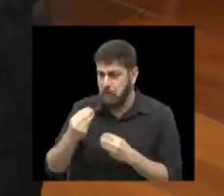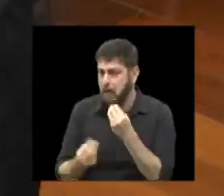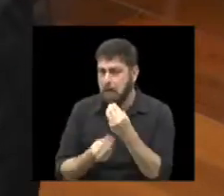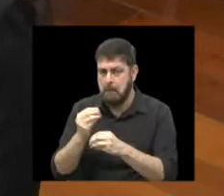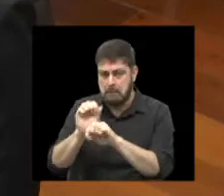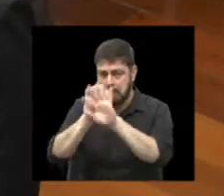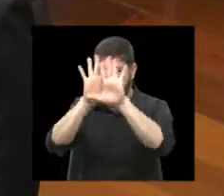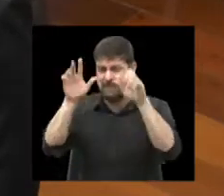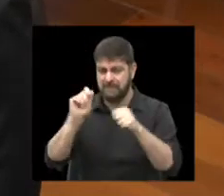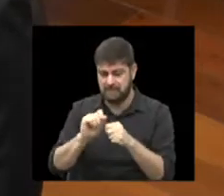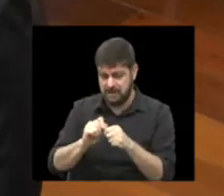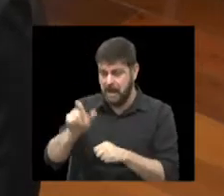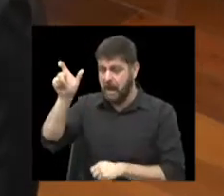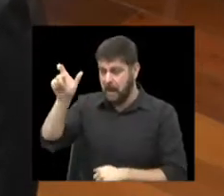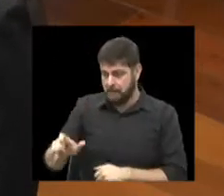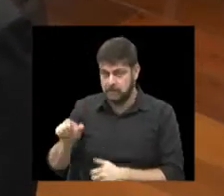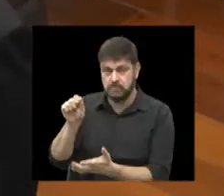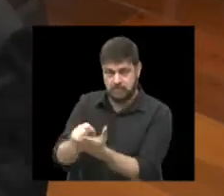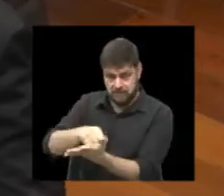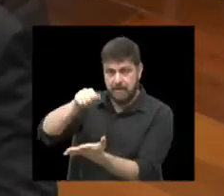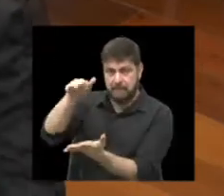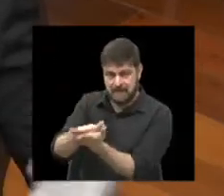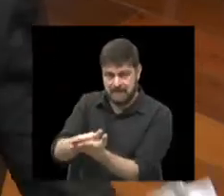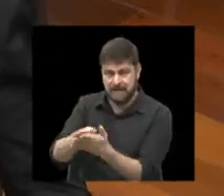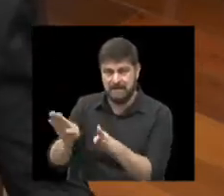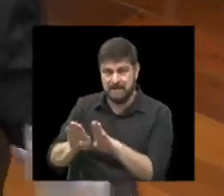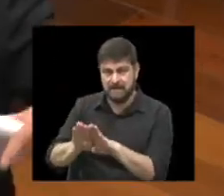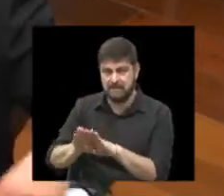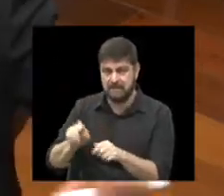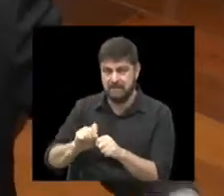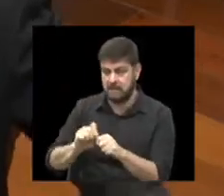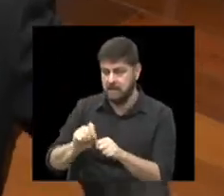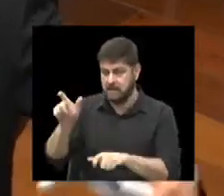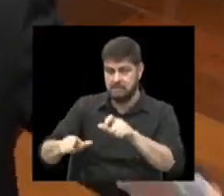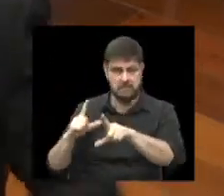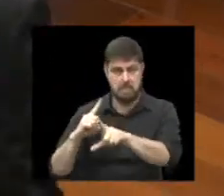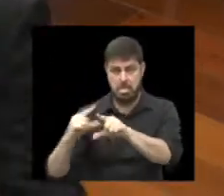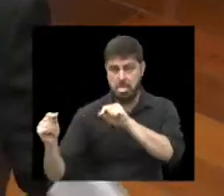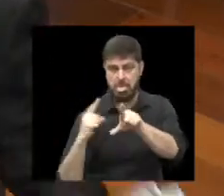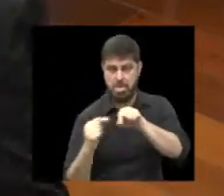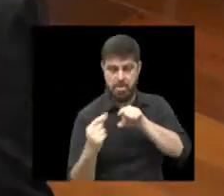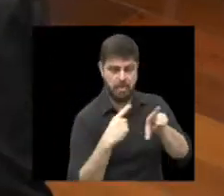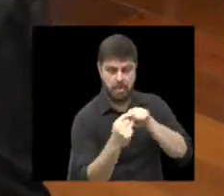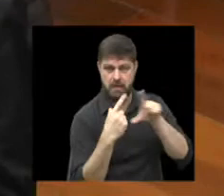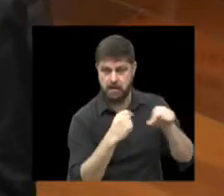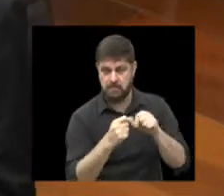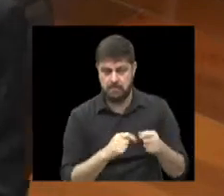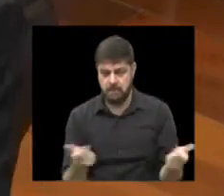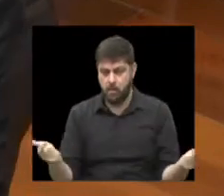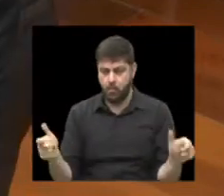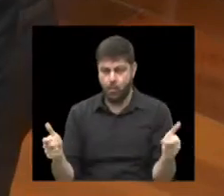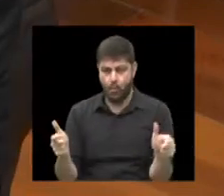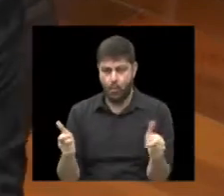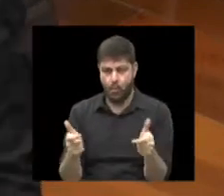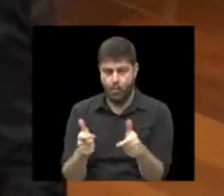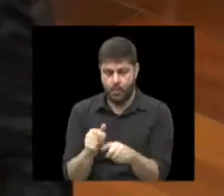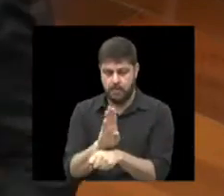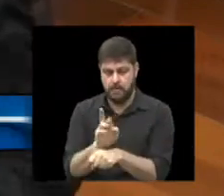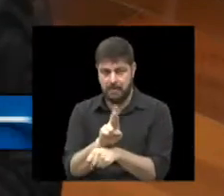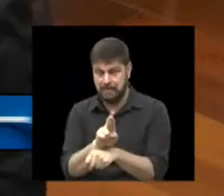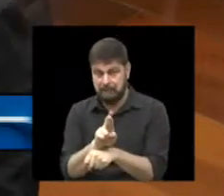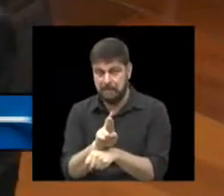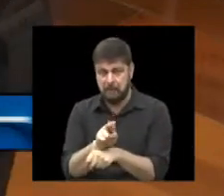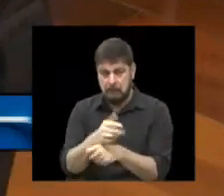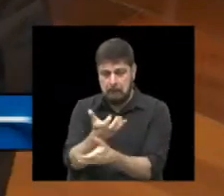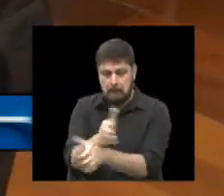só onera quem vai pagar a multa, mas ele espanta os clientes dos próprios estabelecimentos. Quer dizer, cria